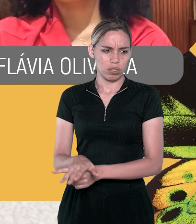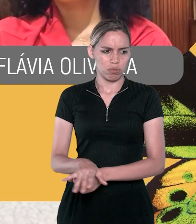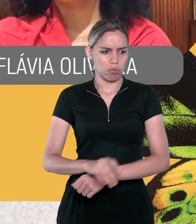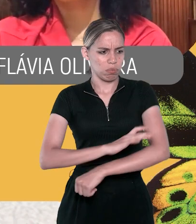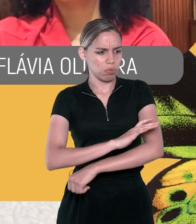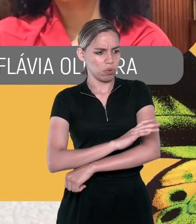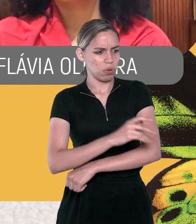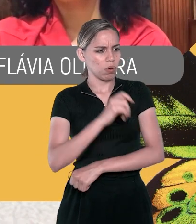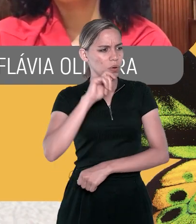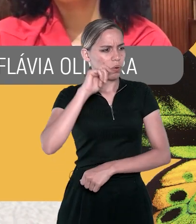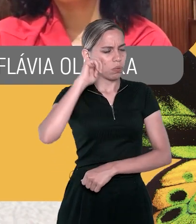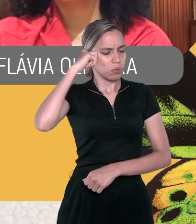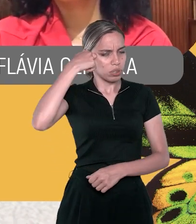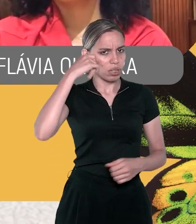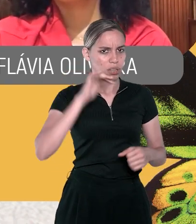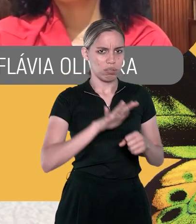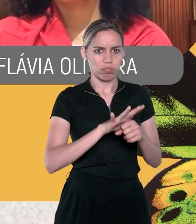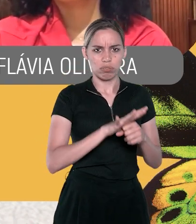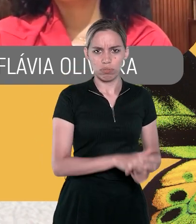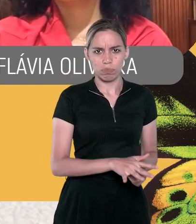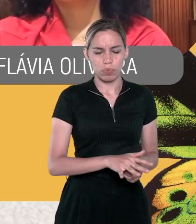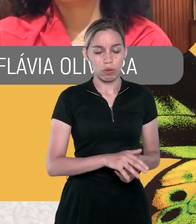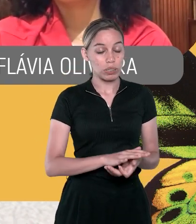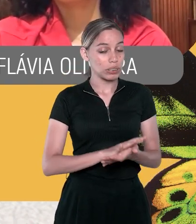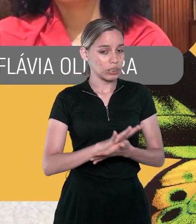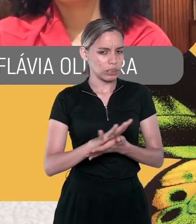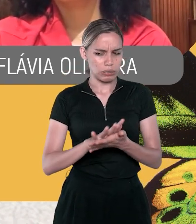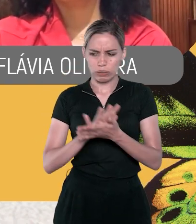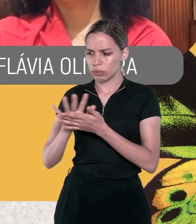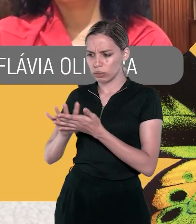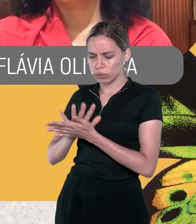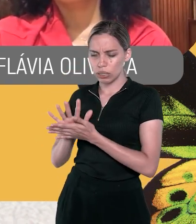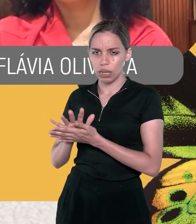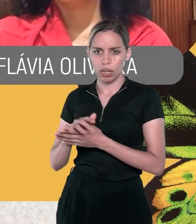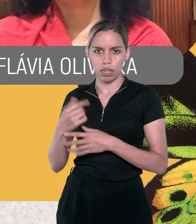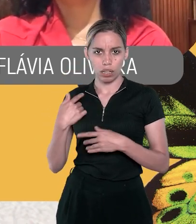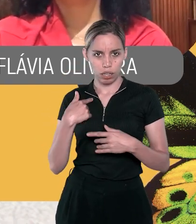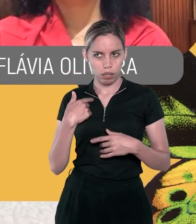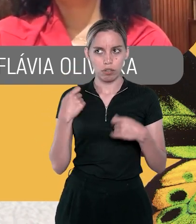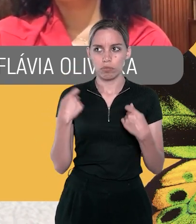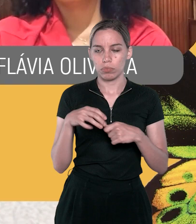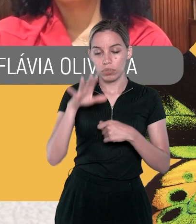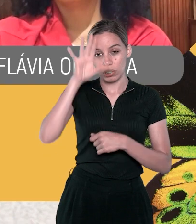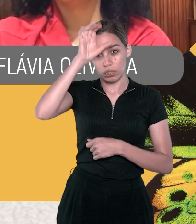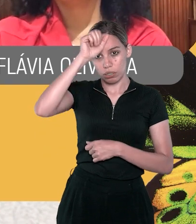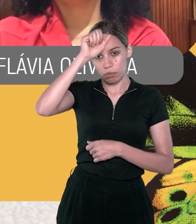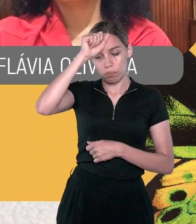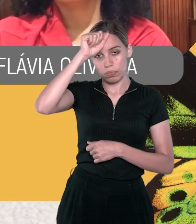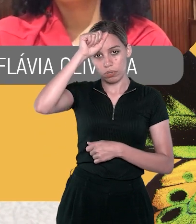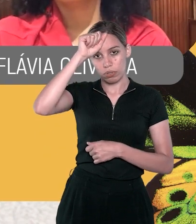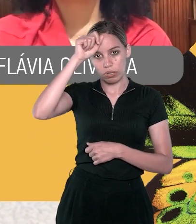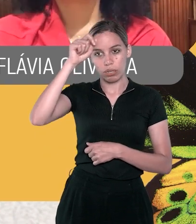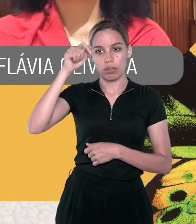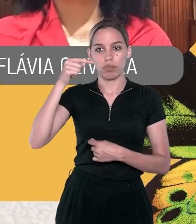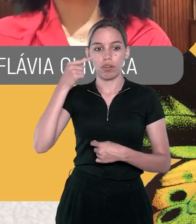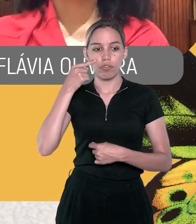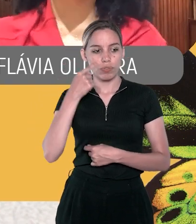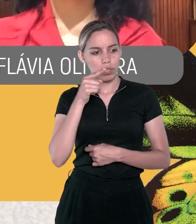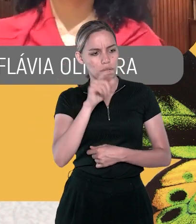um ser inferior, diferente, não é? Eu tenho que aprender a encontrar a